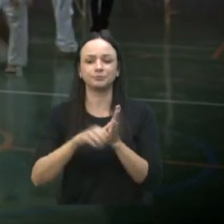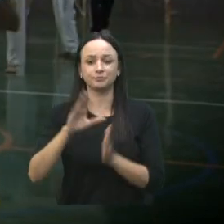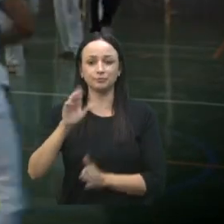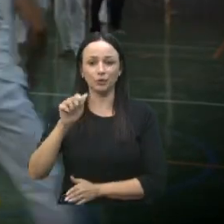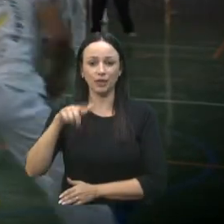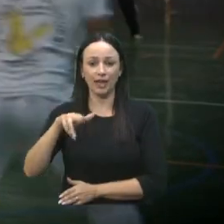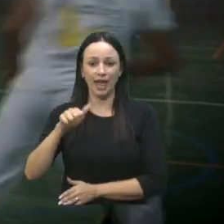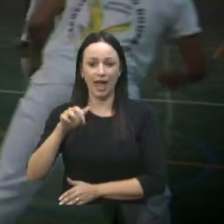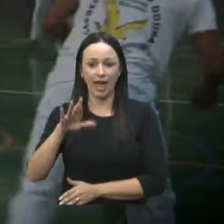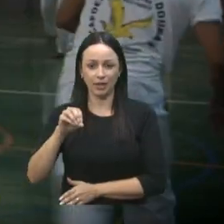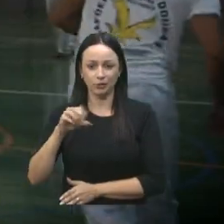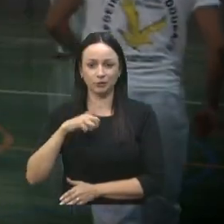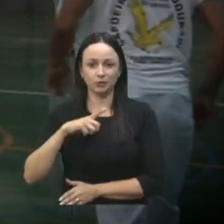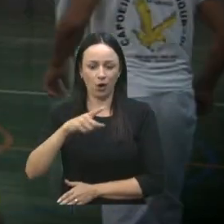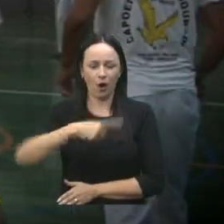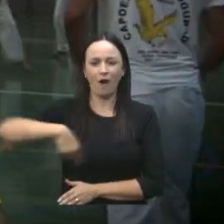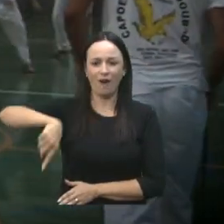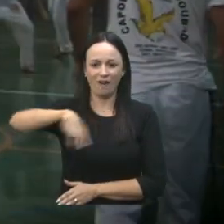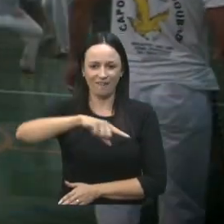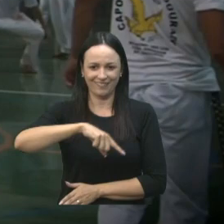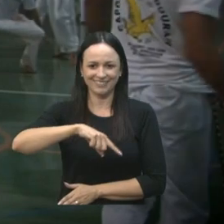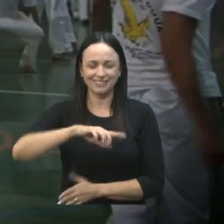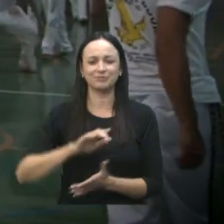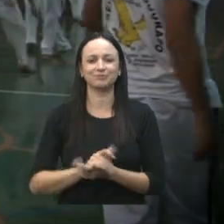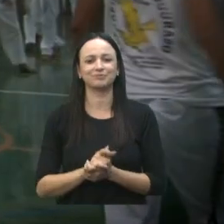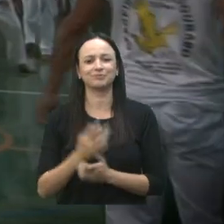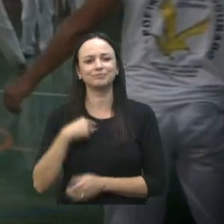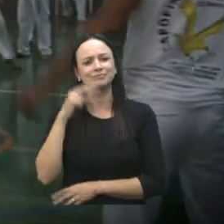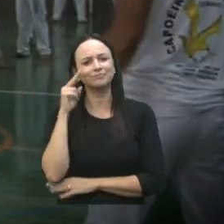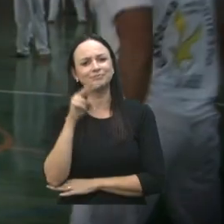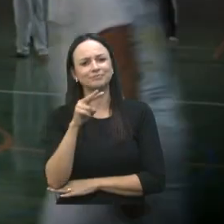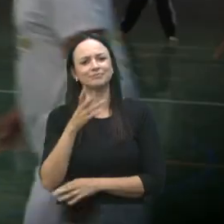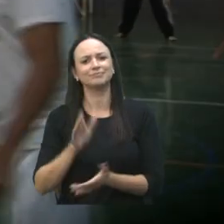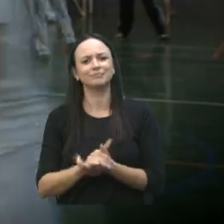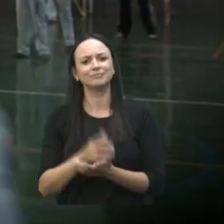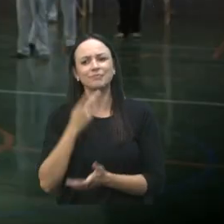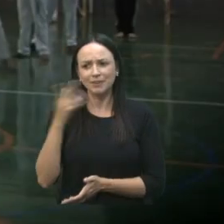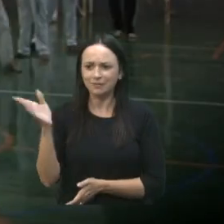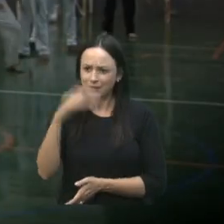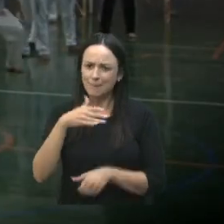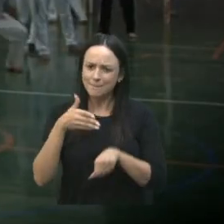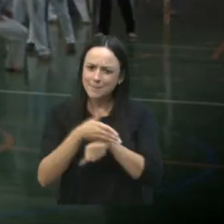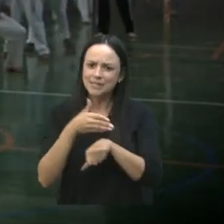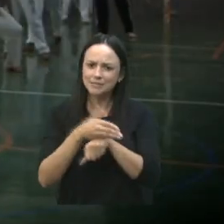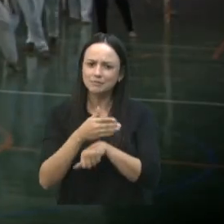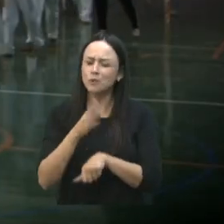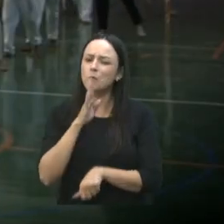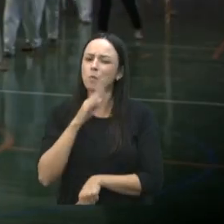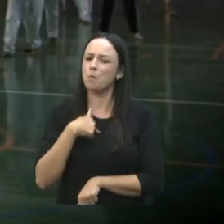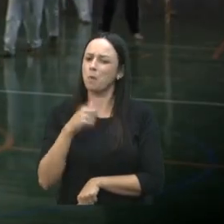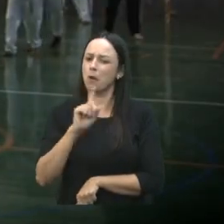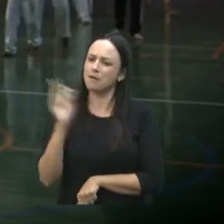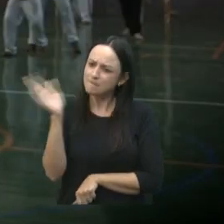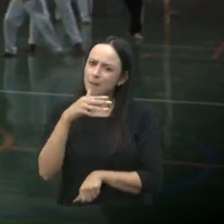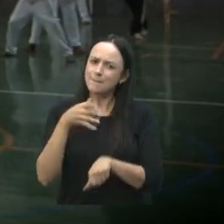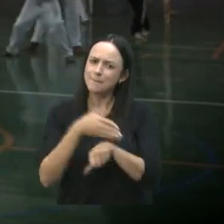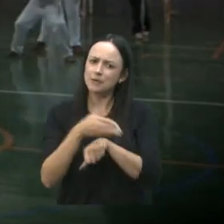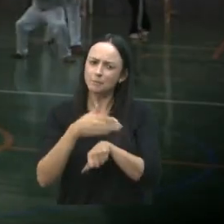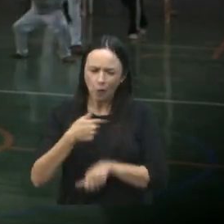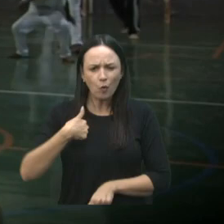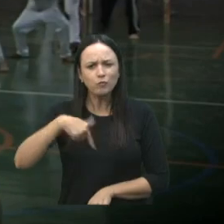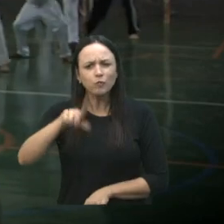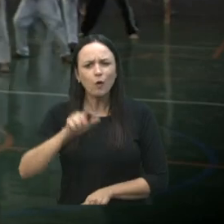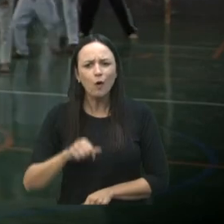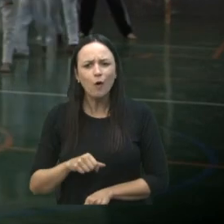numa roda que tinha lá. E eu ficava olhando lá e falava pra mim, quer participar? Nem conhecia eu, quer participar? Falei, participo.